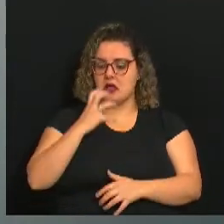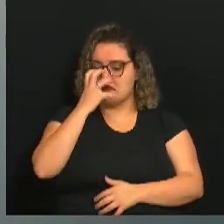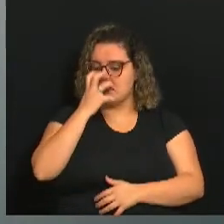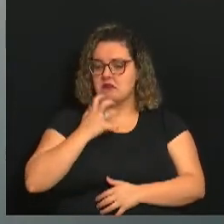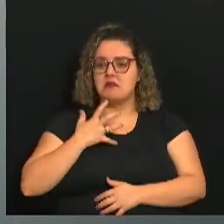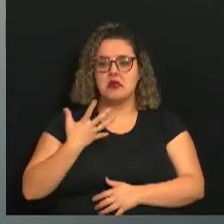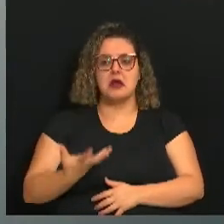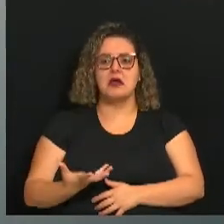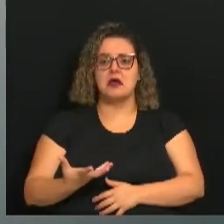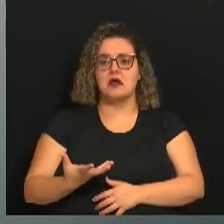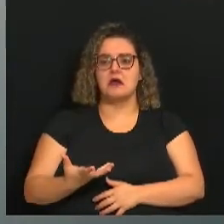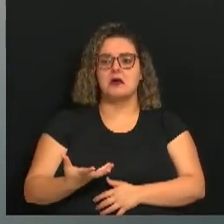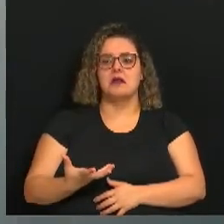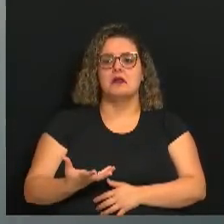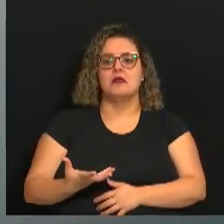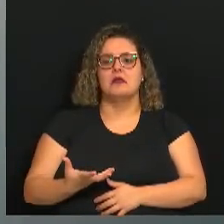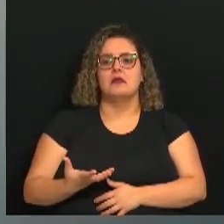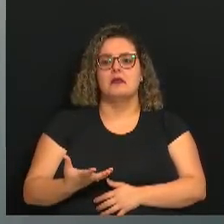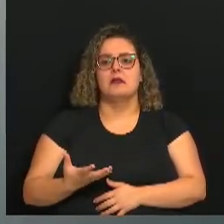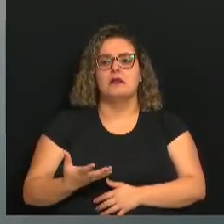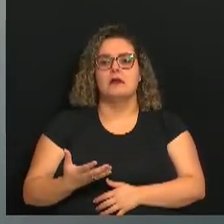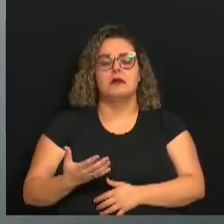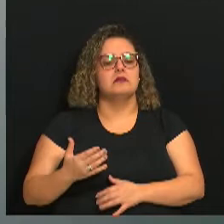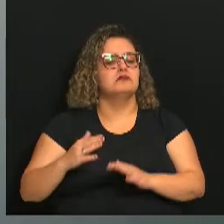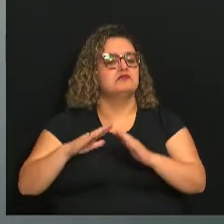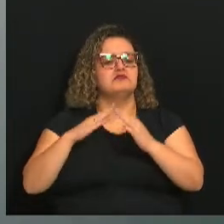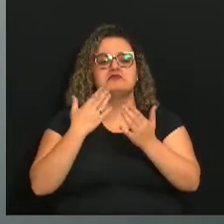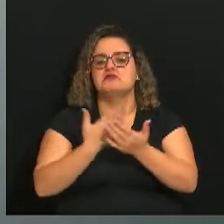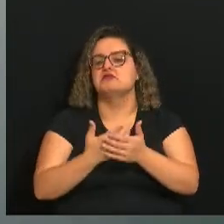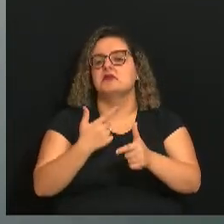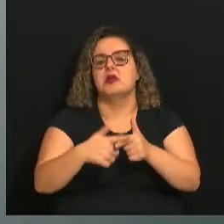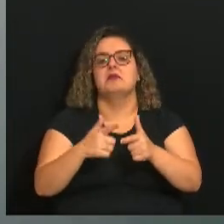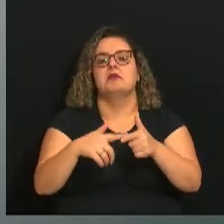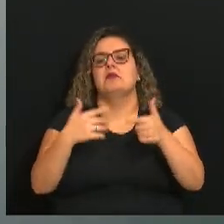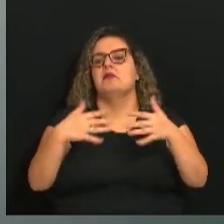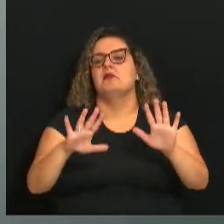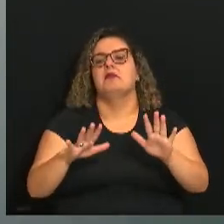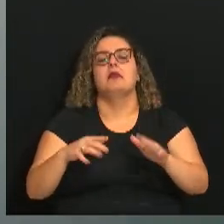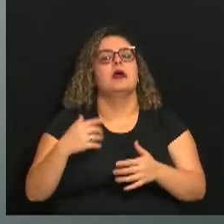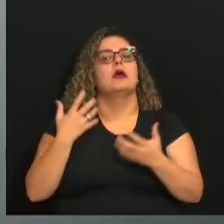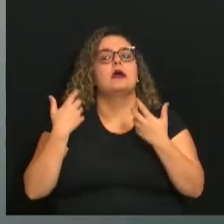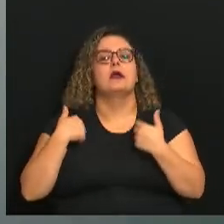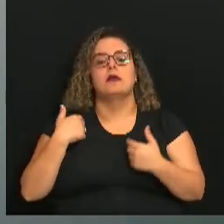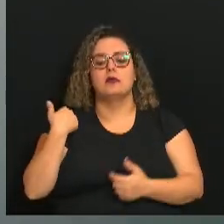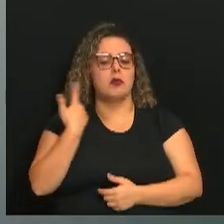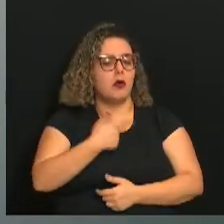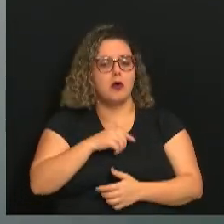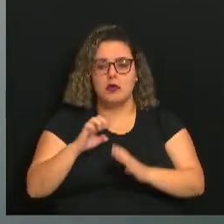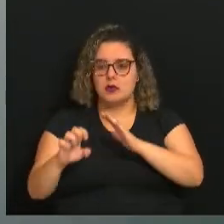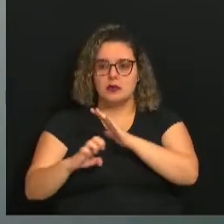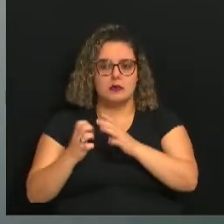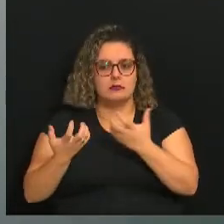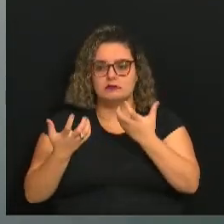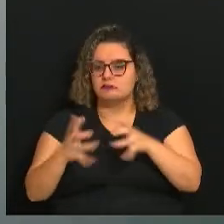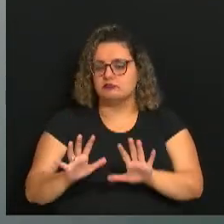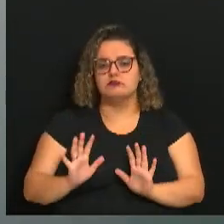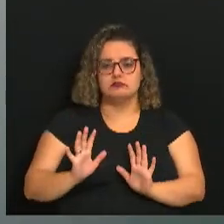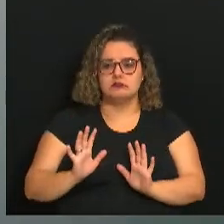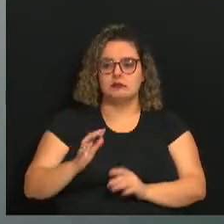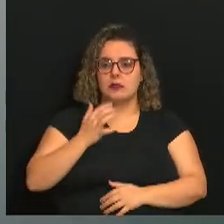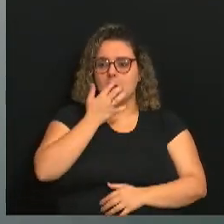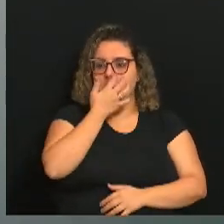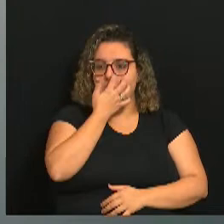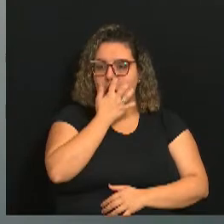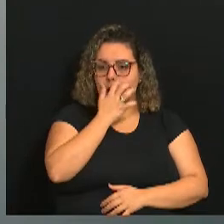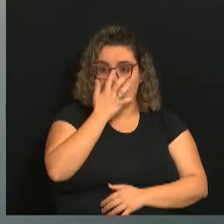continuar o serviço, as escolas que fiquem sem. Então, a gente percebeu isso um tempo antes, e dentro